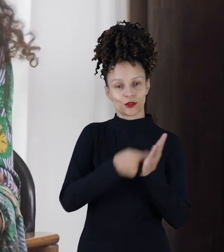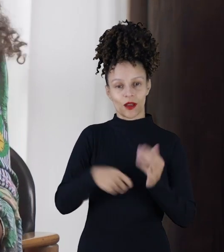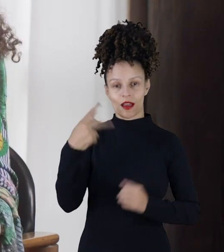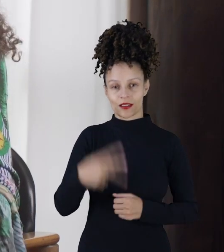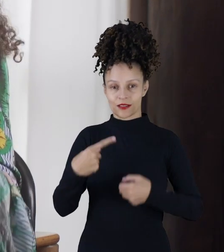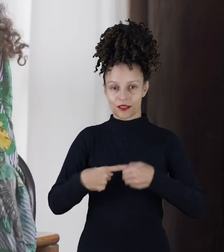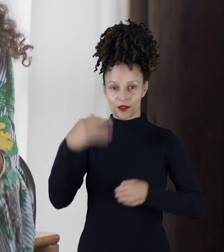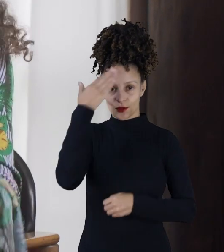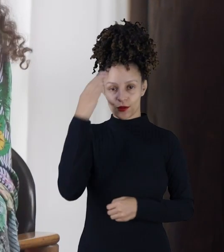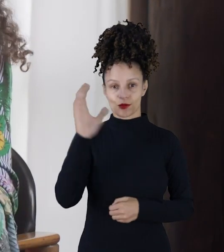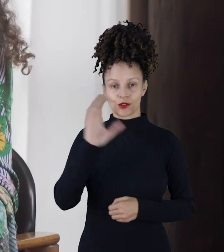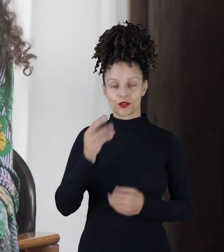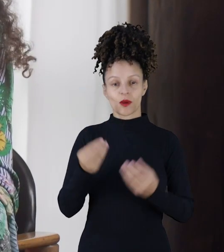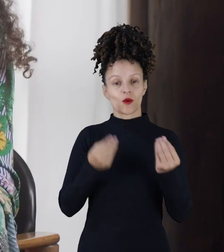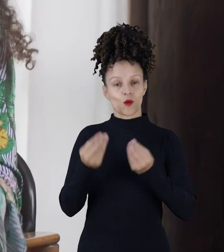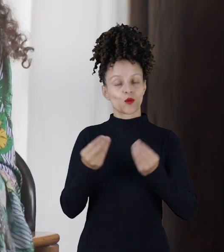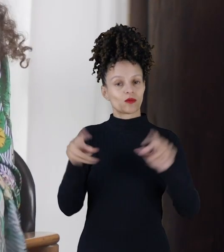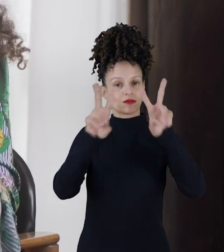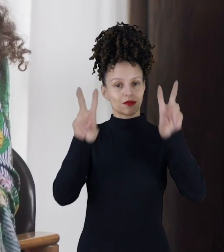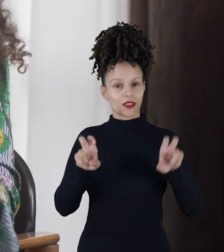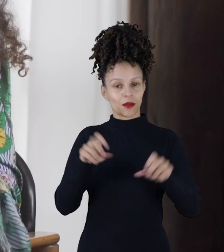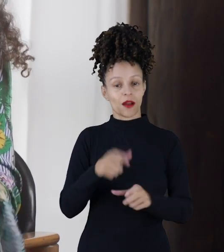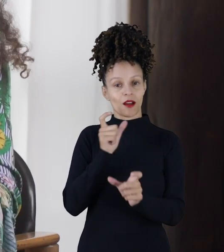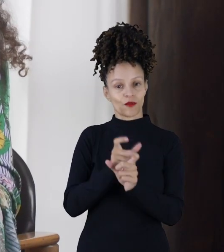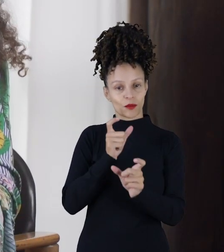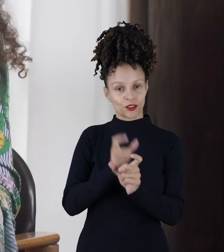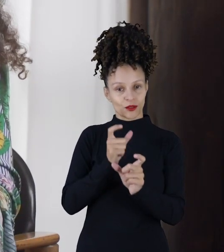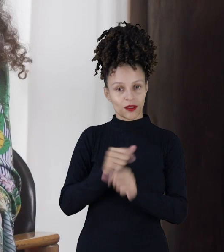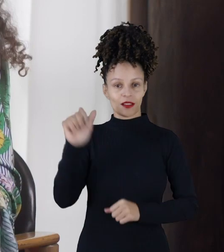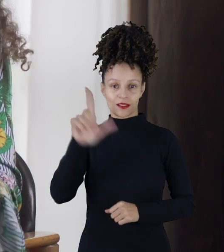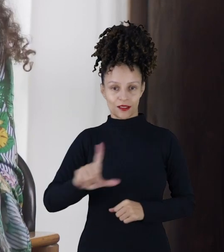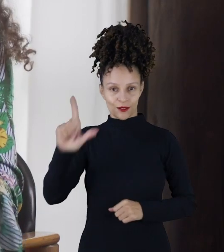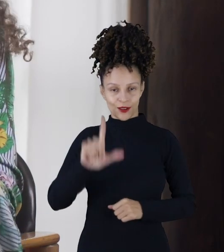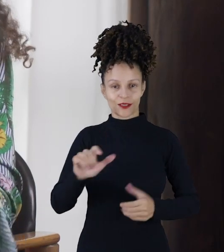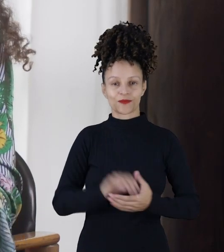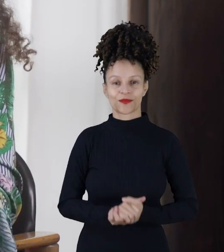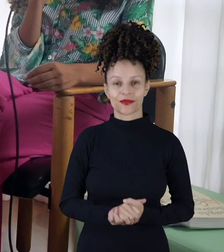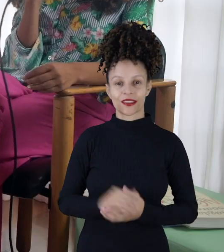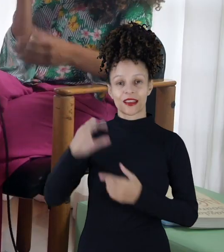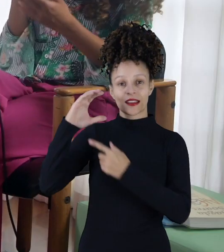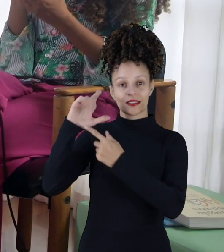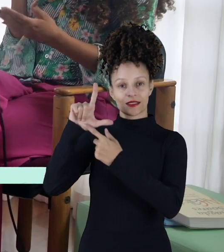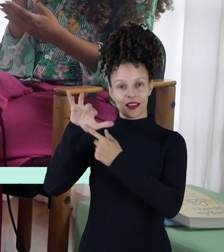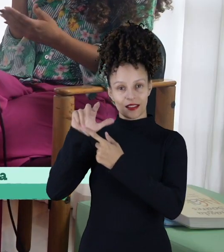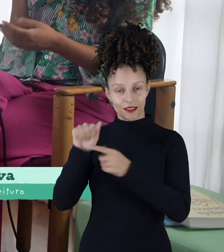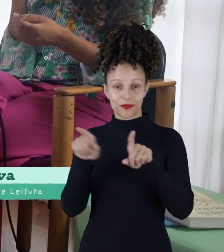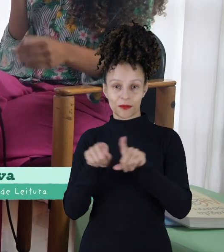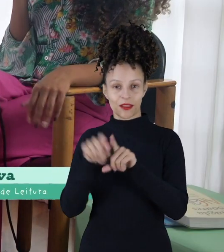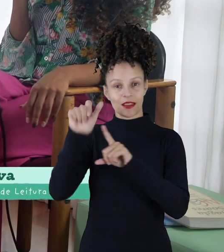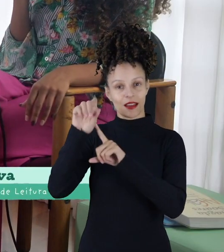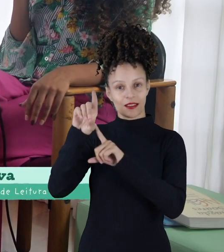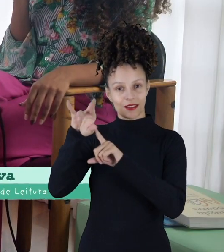duas escritoras aqui da cidade de Curitiba com o tema de alfabetização e literatura, Célia